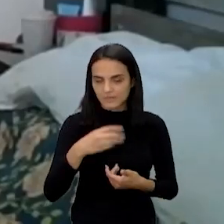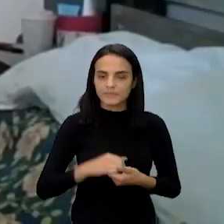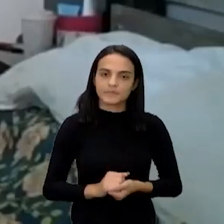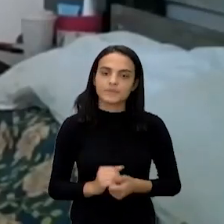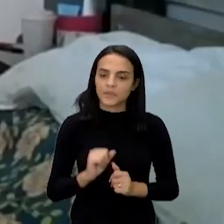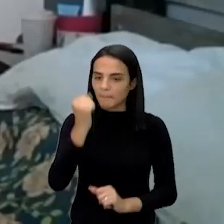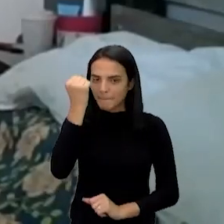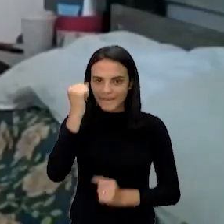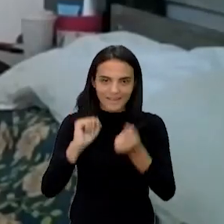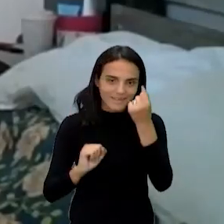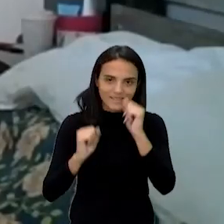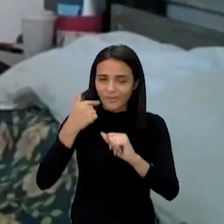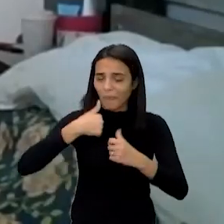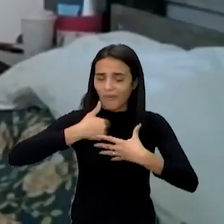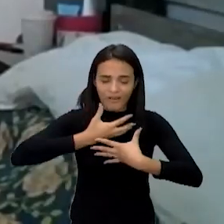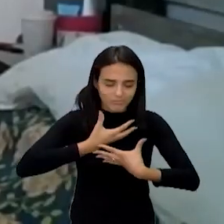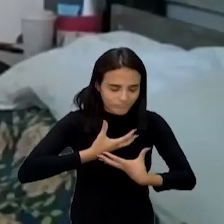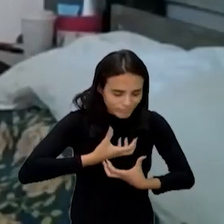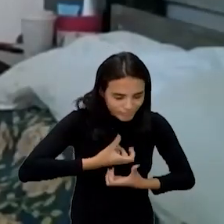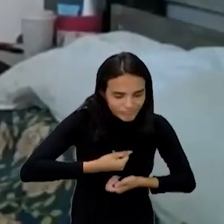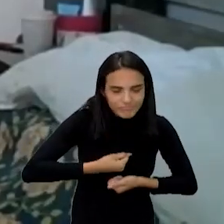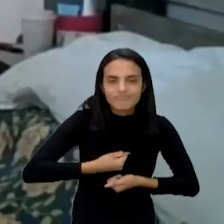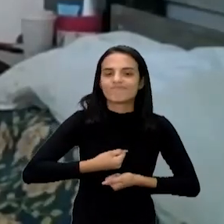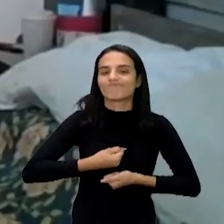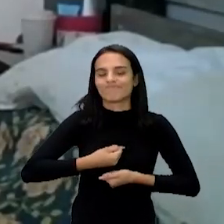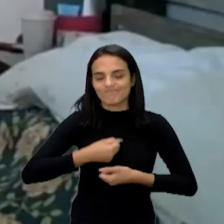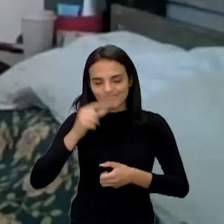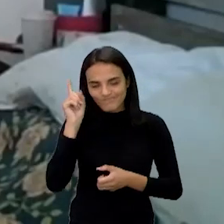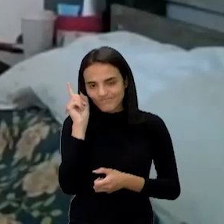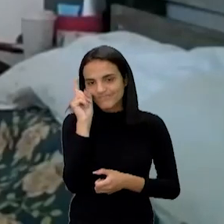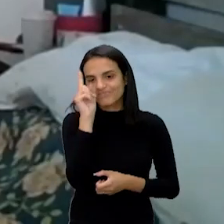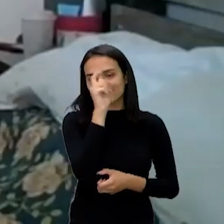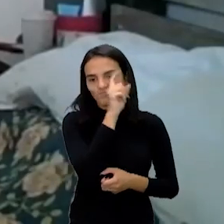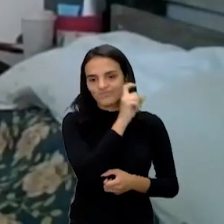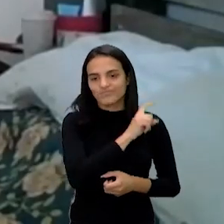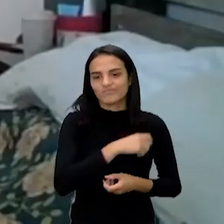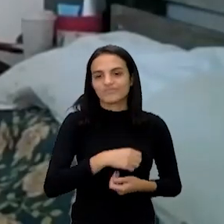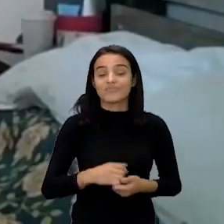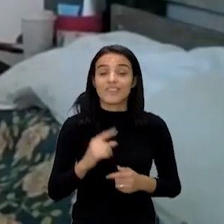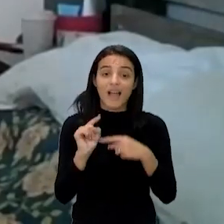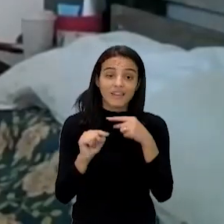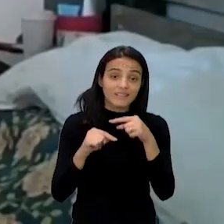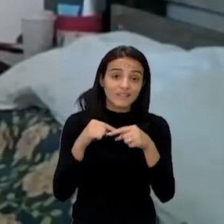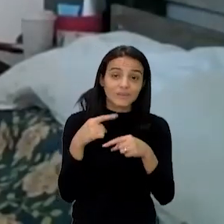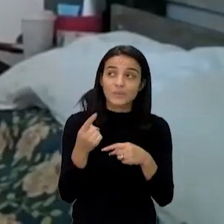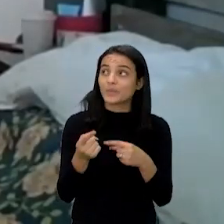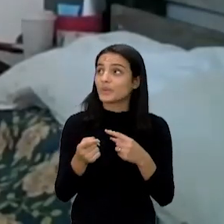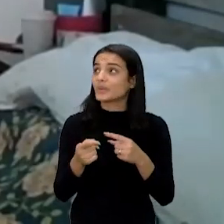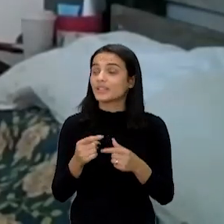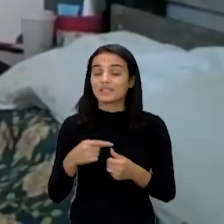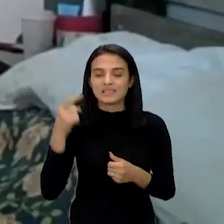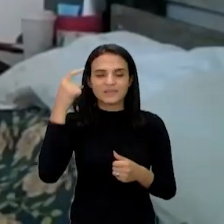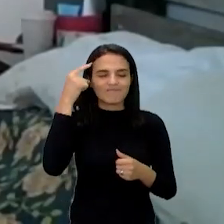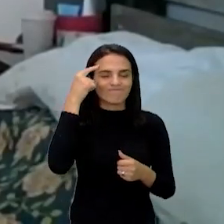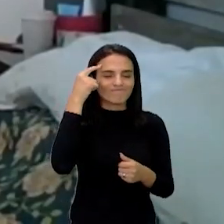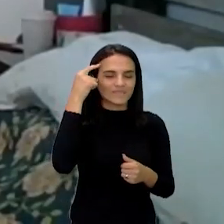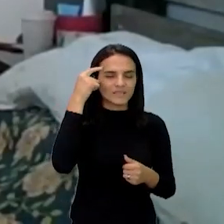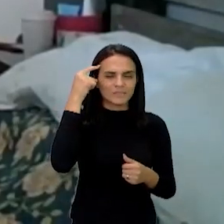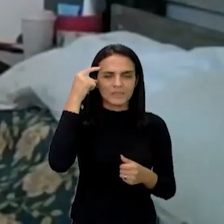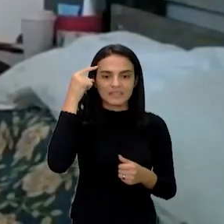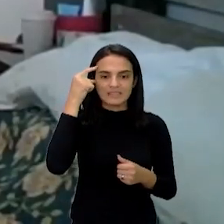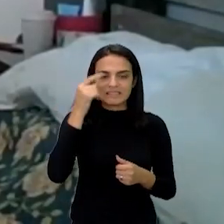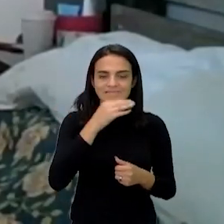A autoestima baixou, né? Foi muito complicado. Depois vieram os pensamentos